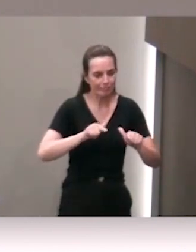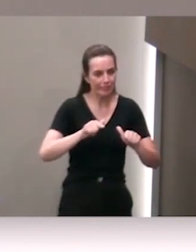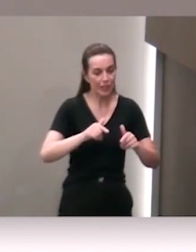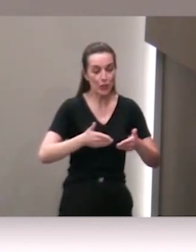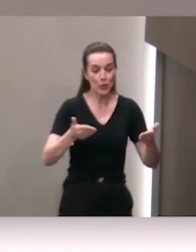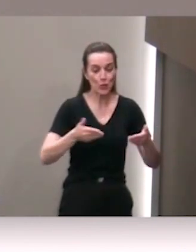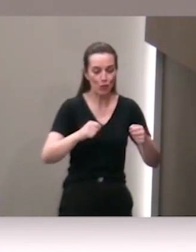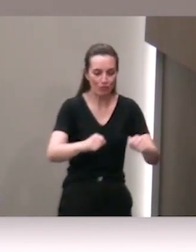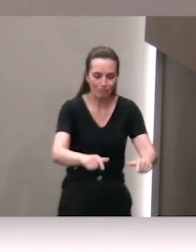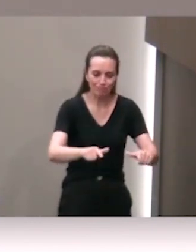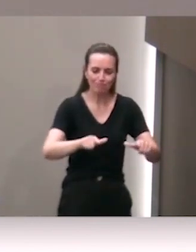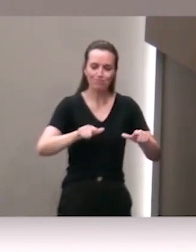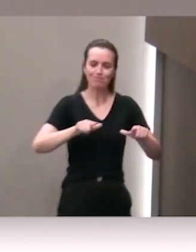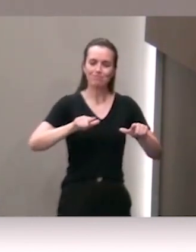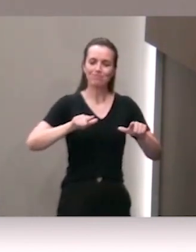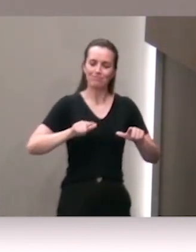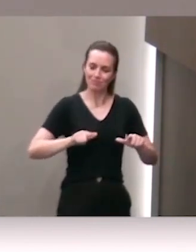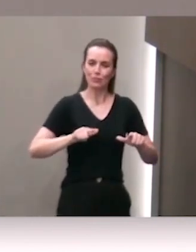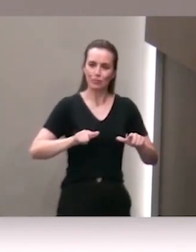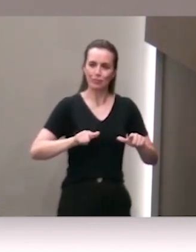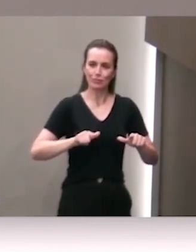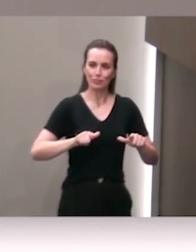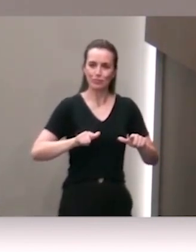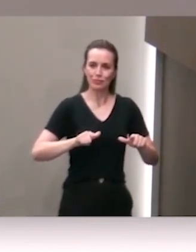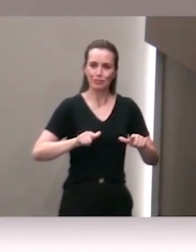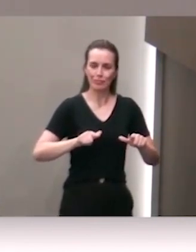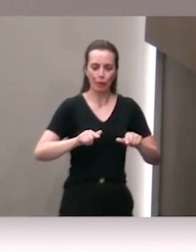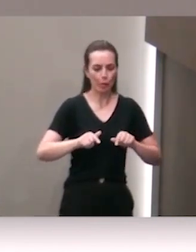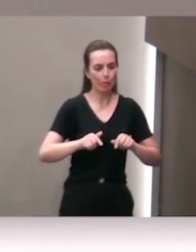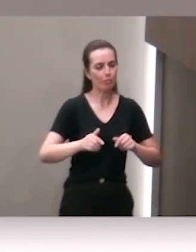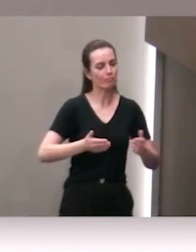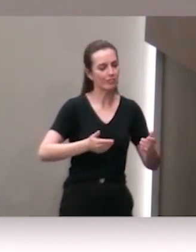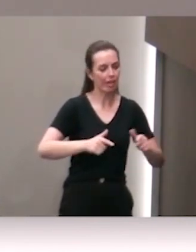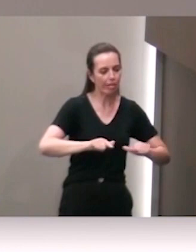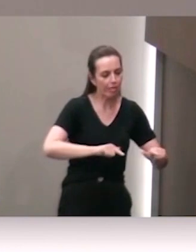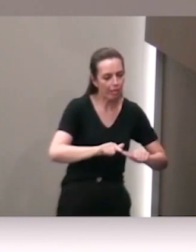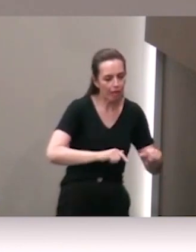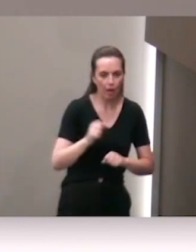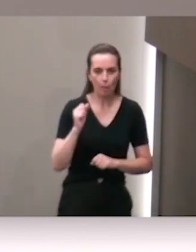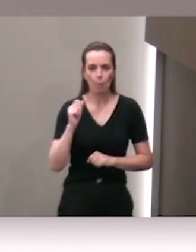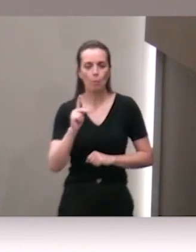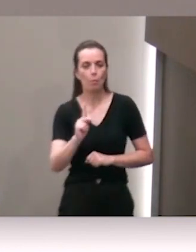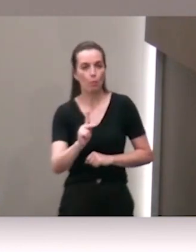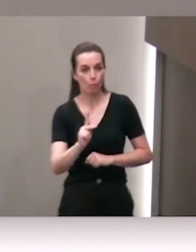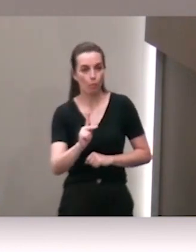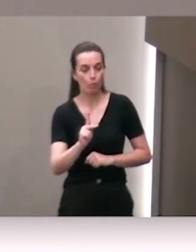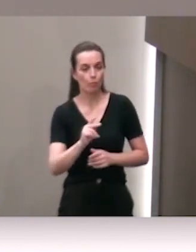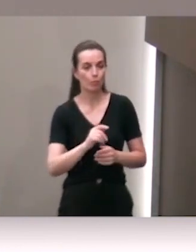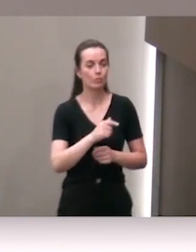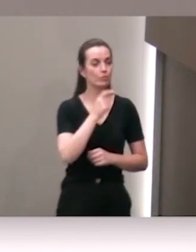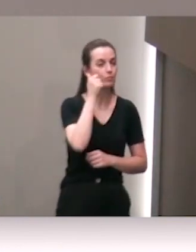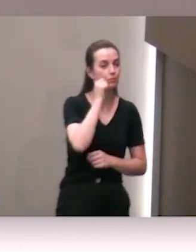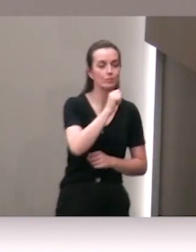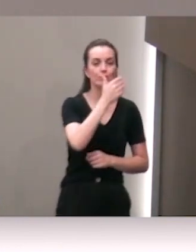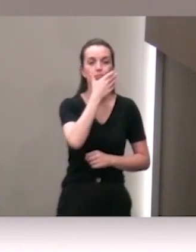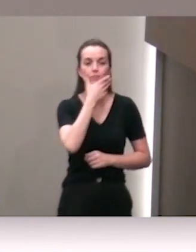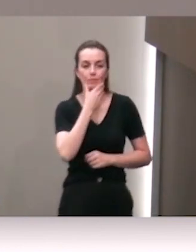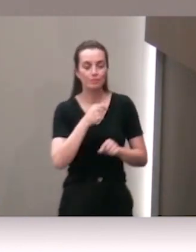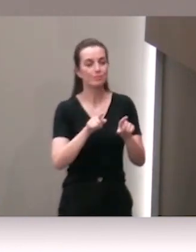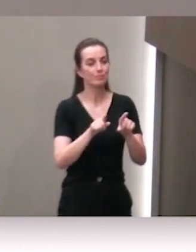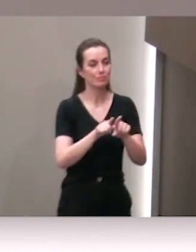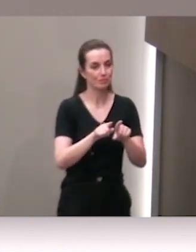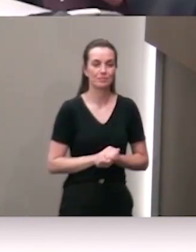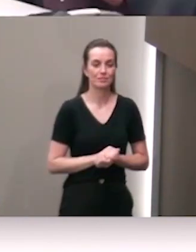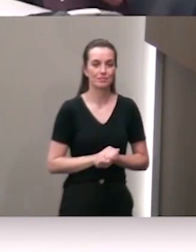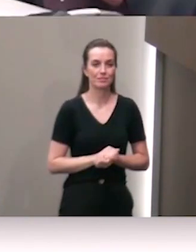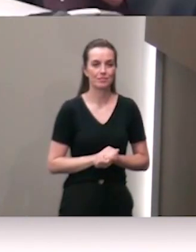receber hoje, então, o diploma de servidor aposentado e servidora aposentada também,